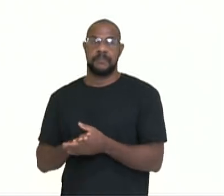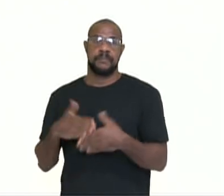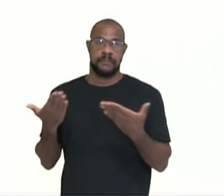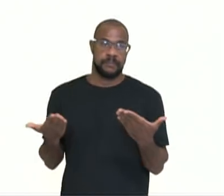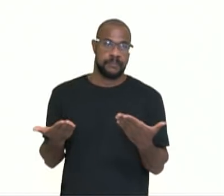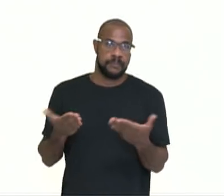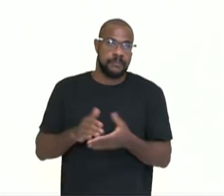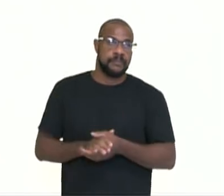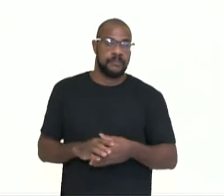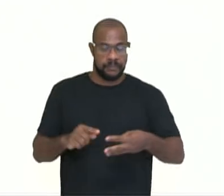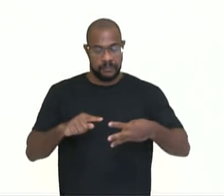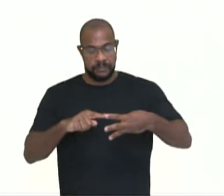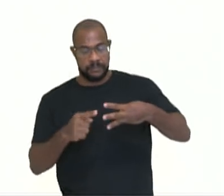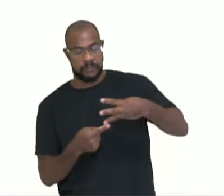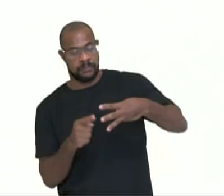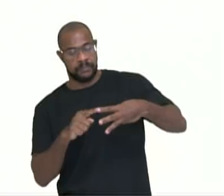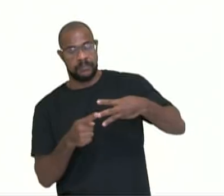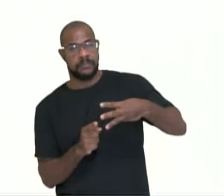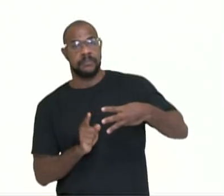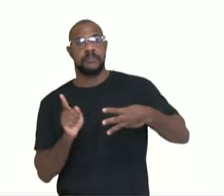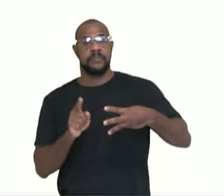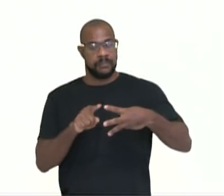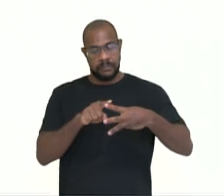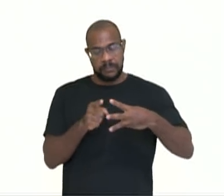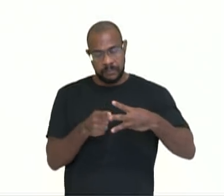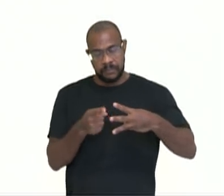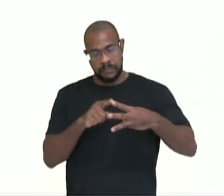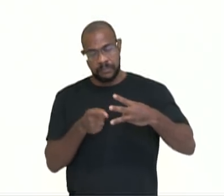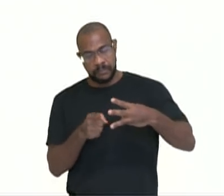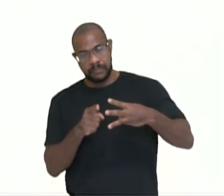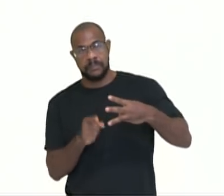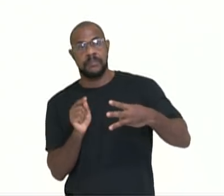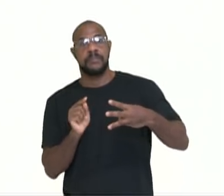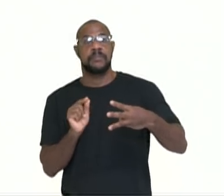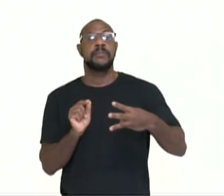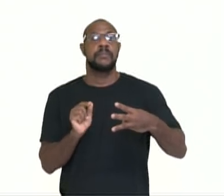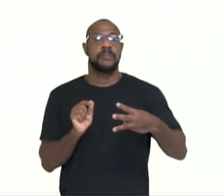descrito pelo ângulo central de 60 graus é igual a